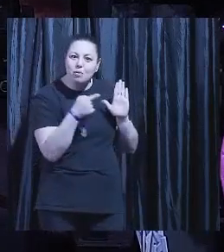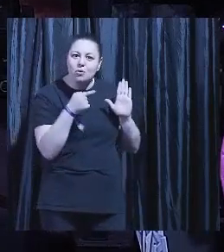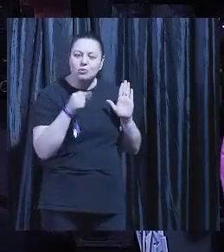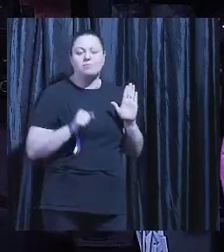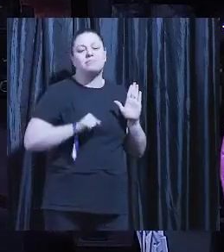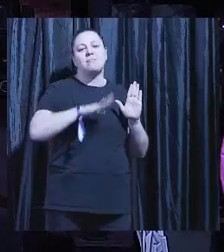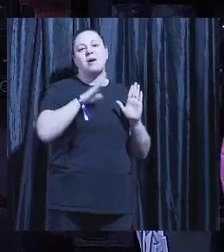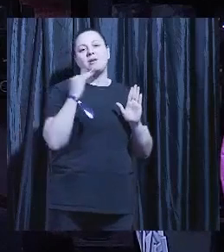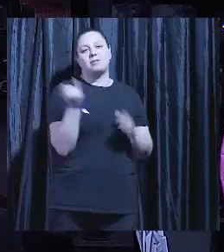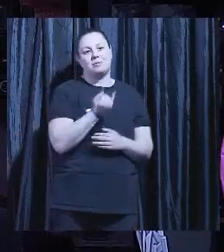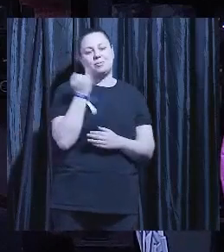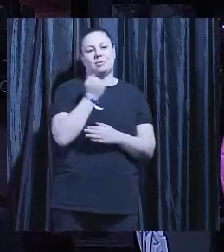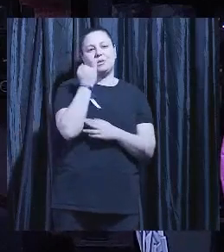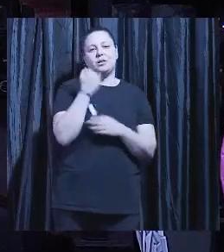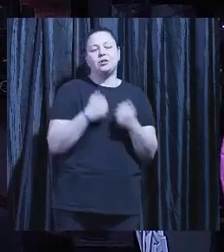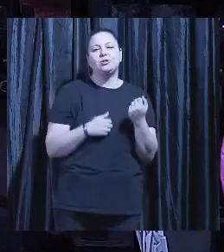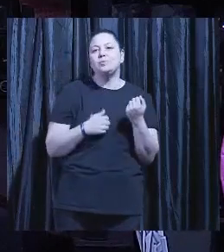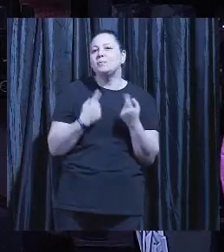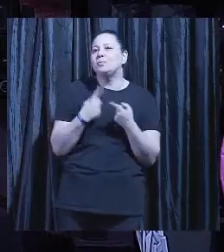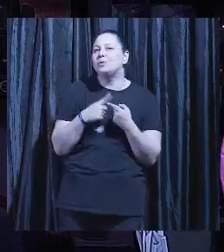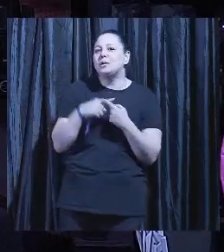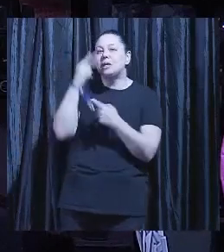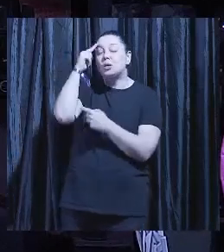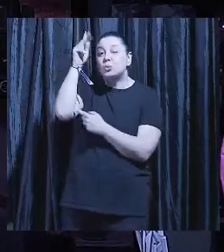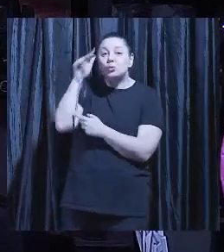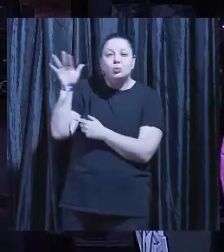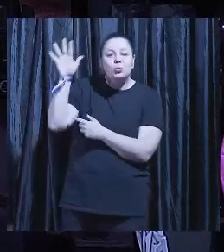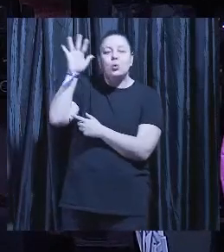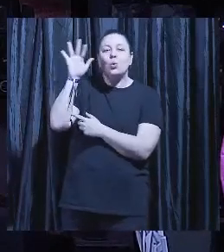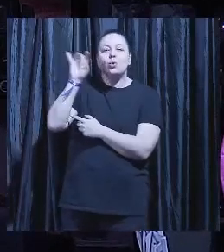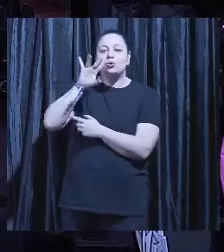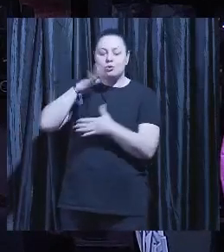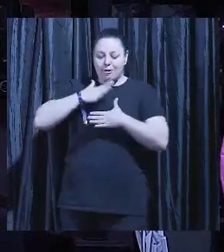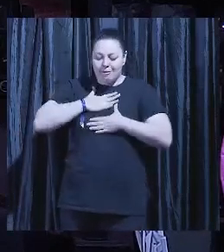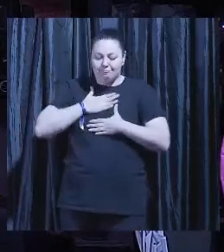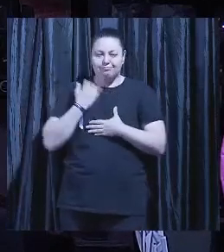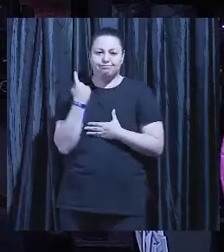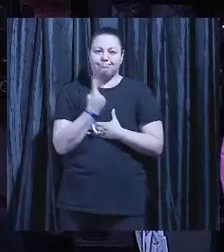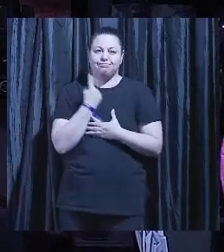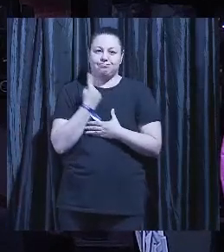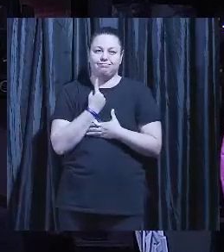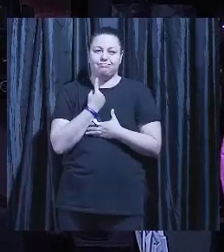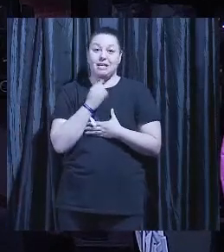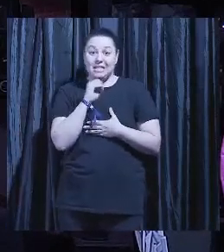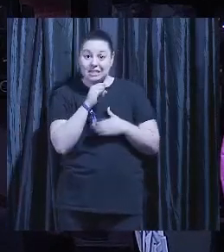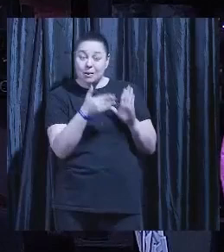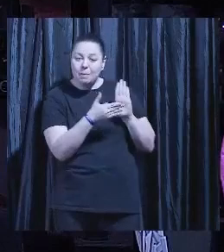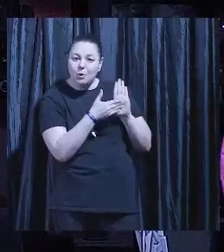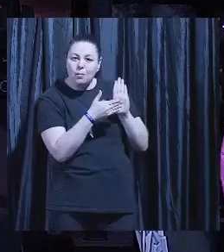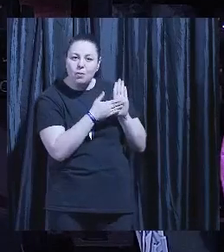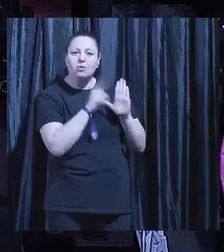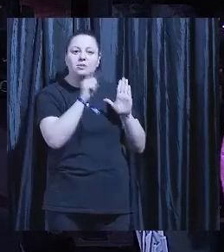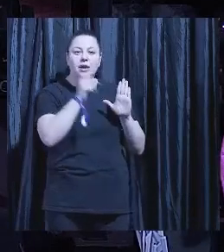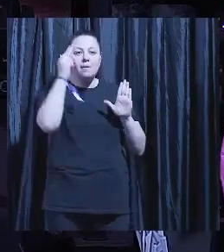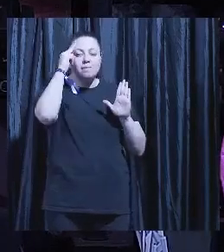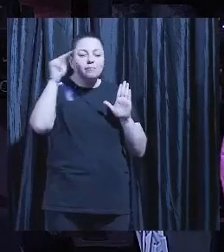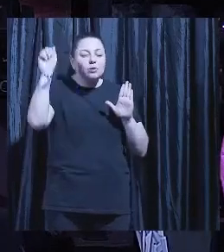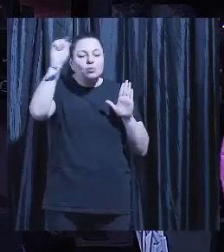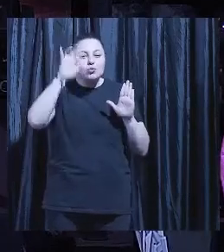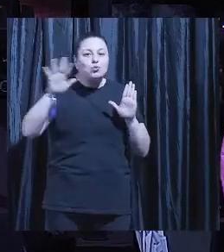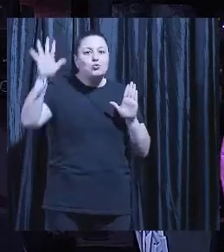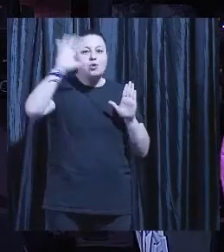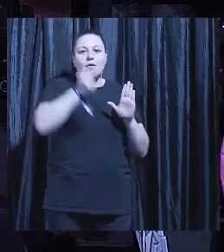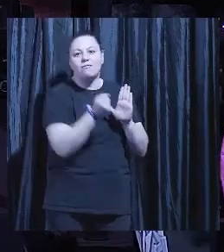o sonho, ele está voltado a você. O propósito é você fazer o sonho de várias pessoas, é você